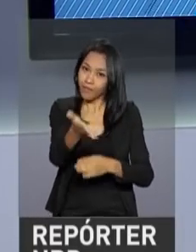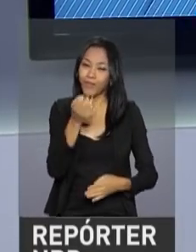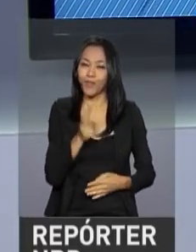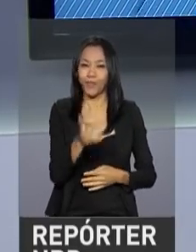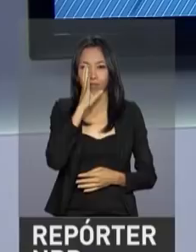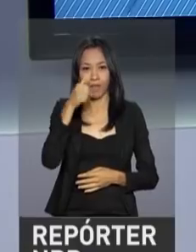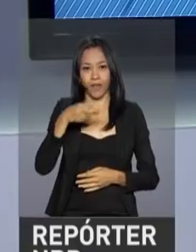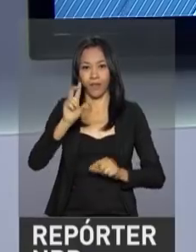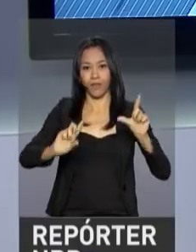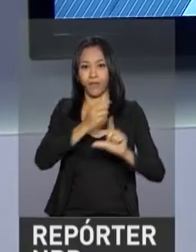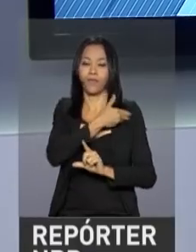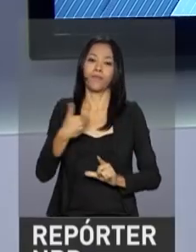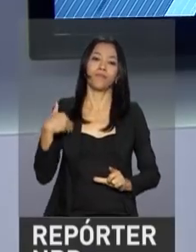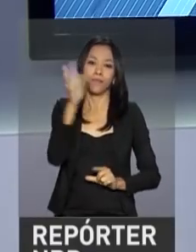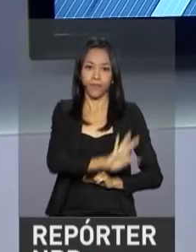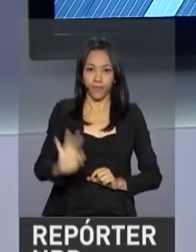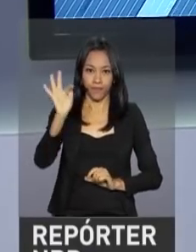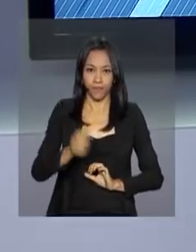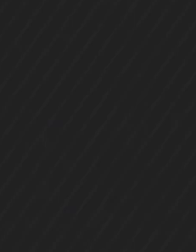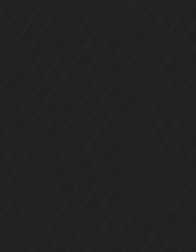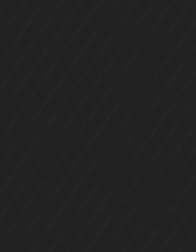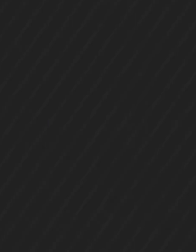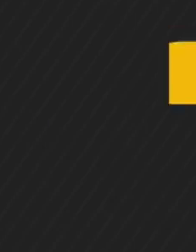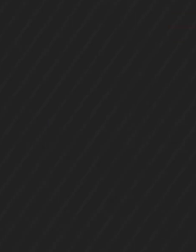você continue na nbr a tv do governo federal